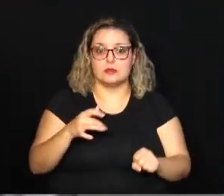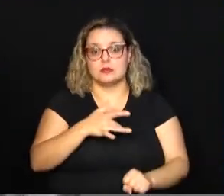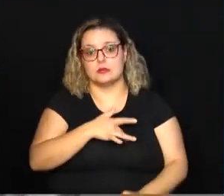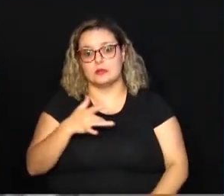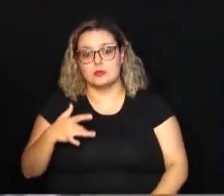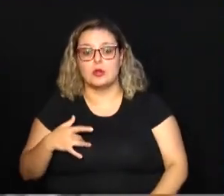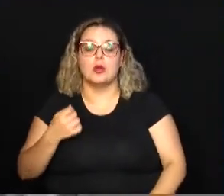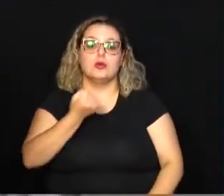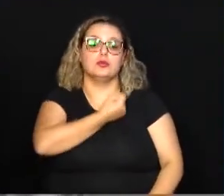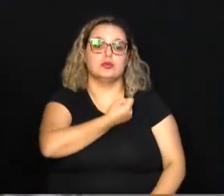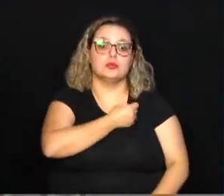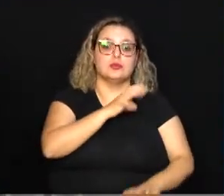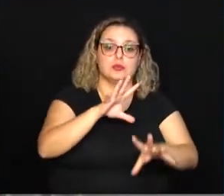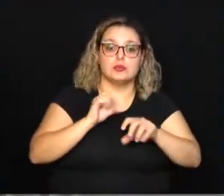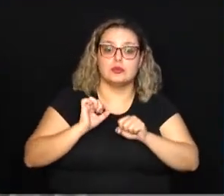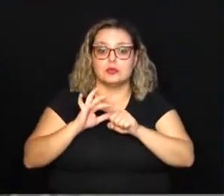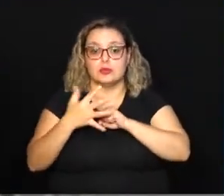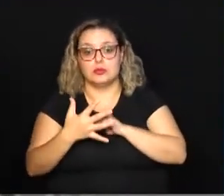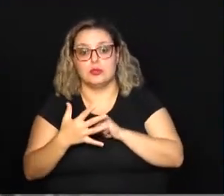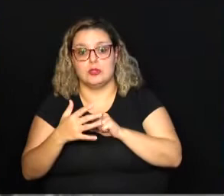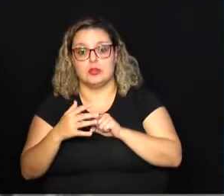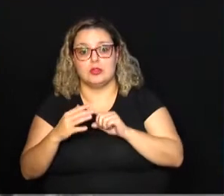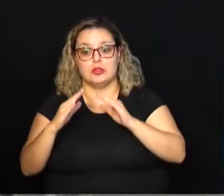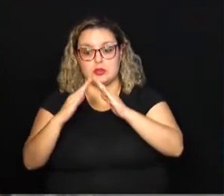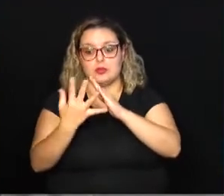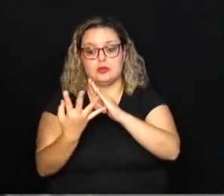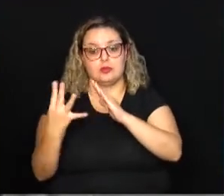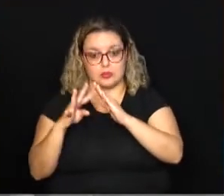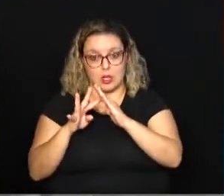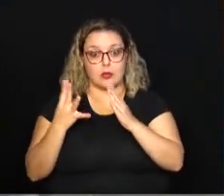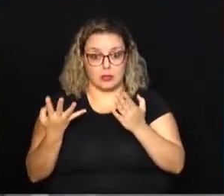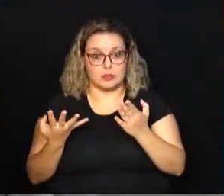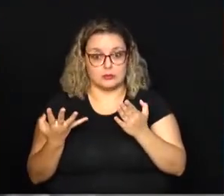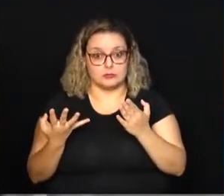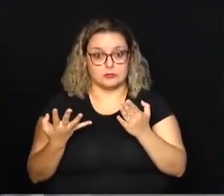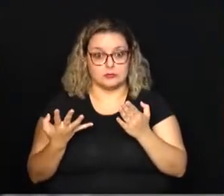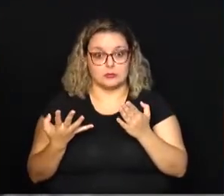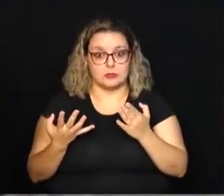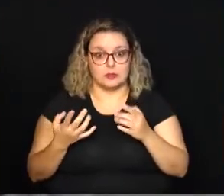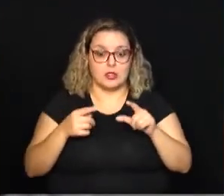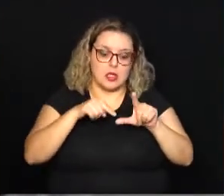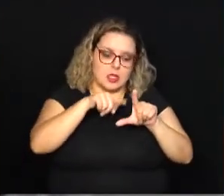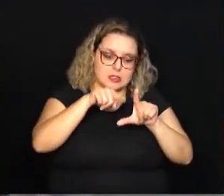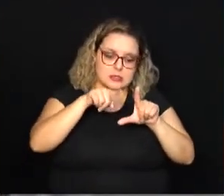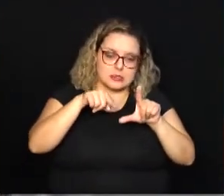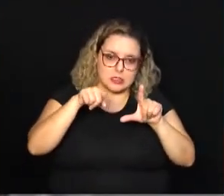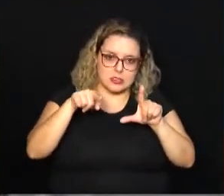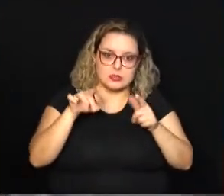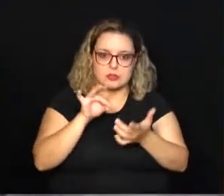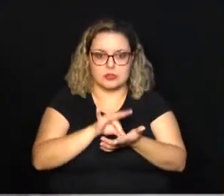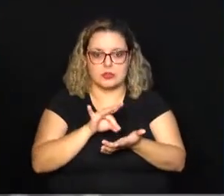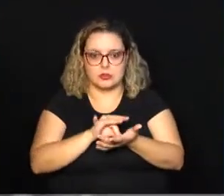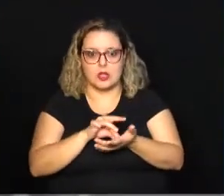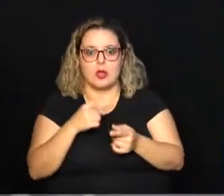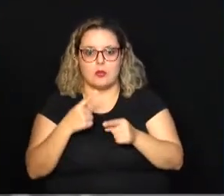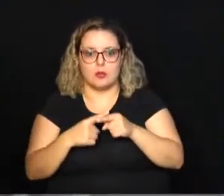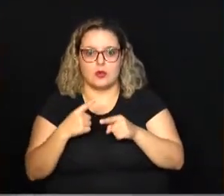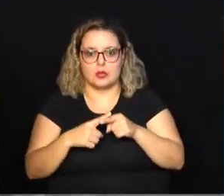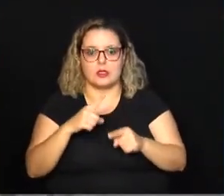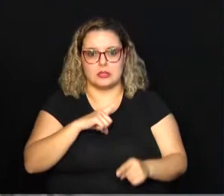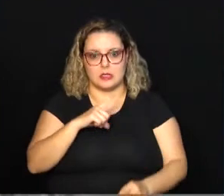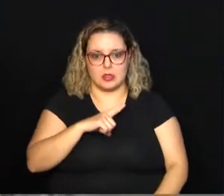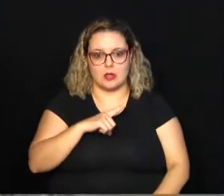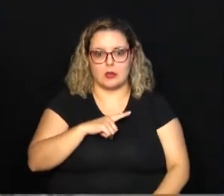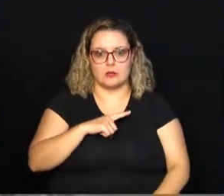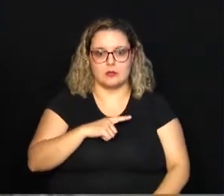de contaminação e isolamento. Né? Na verdade, é uma questão quase estatística, né? Na verdade, porque nós estamos tendo o aumento